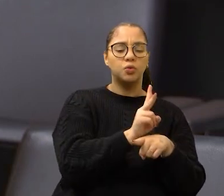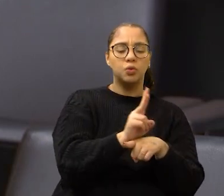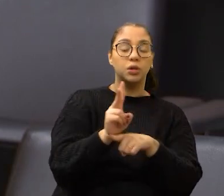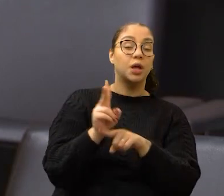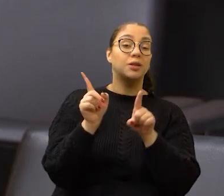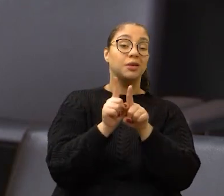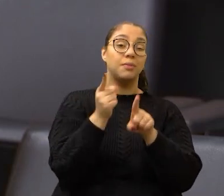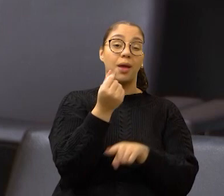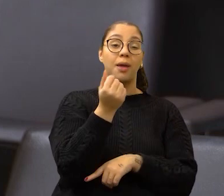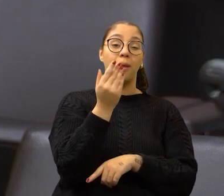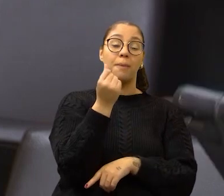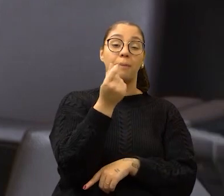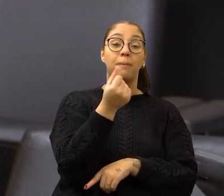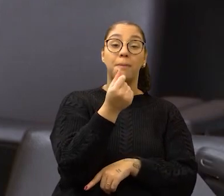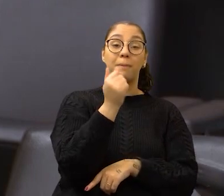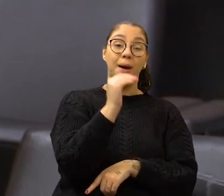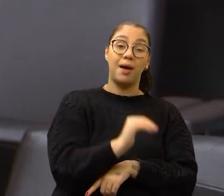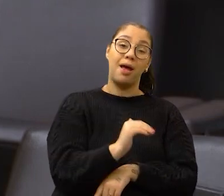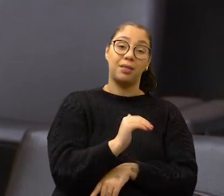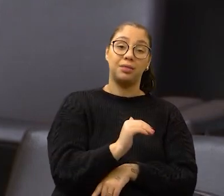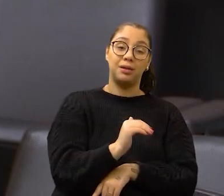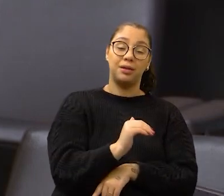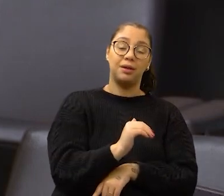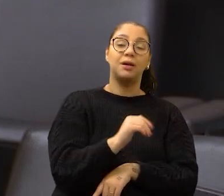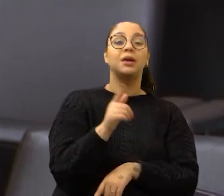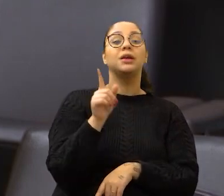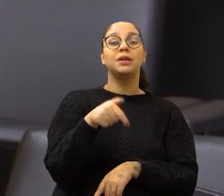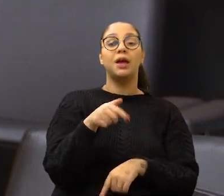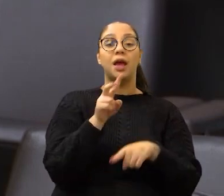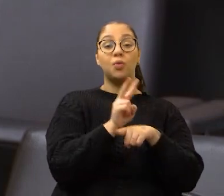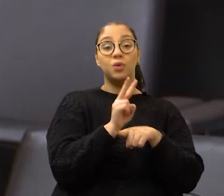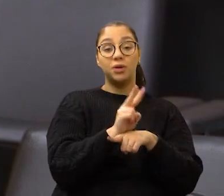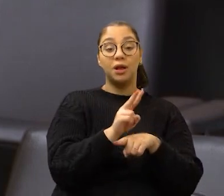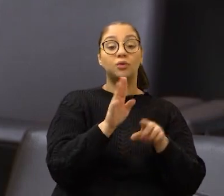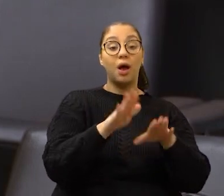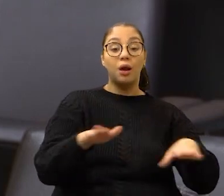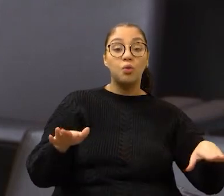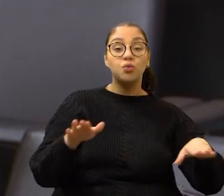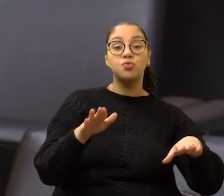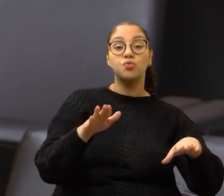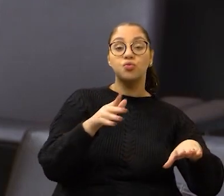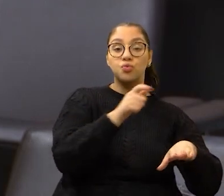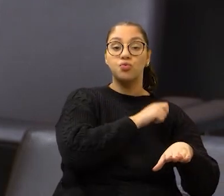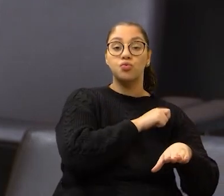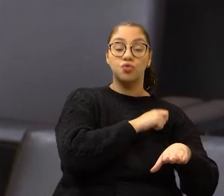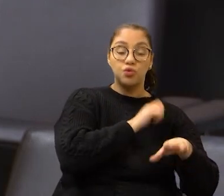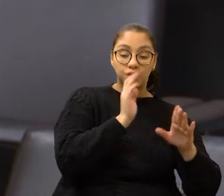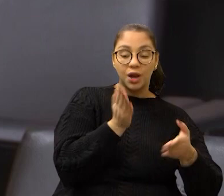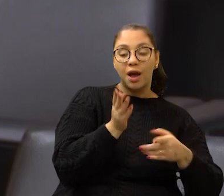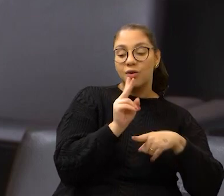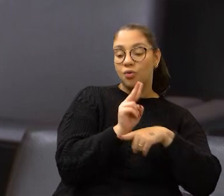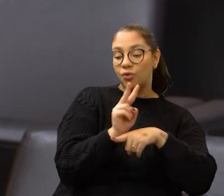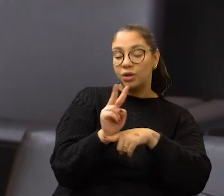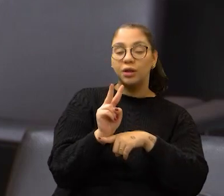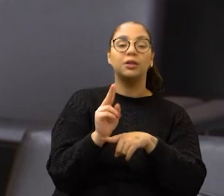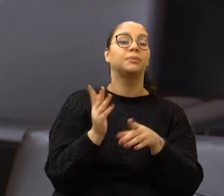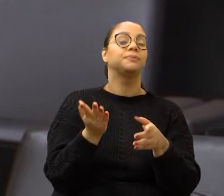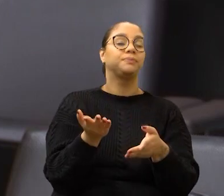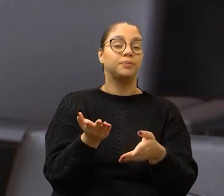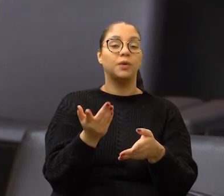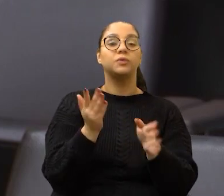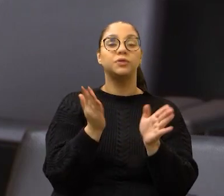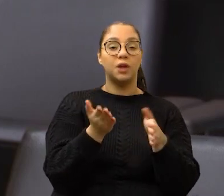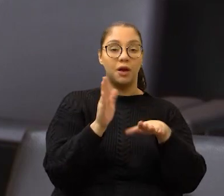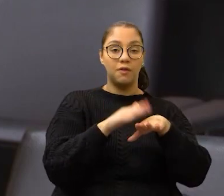e também é uma coisa barata. E que sai do cuidado dos próprios alunos. E já existe também, já está